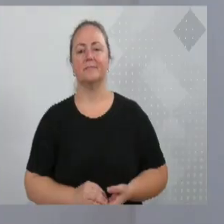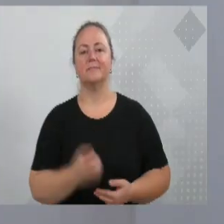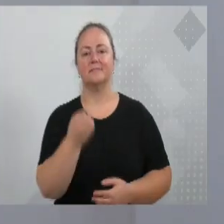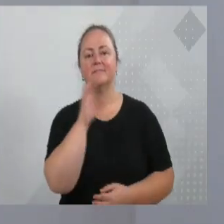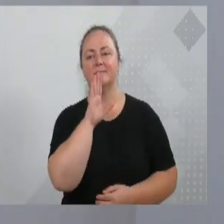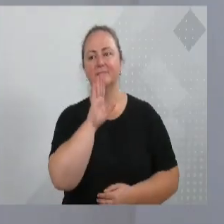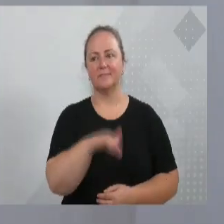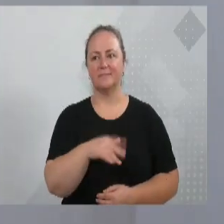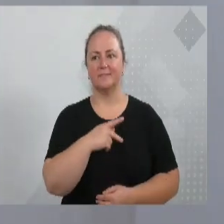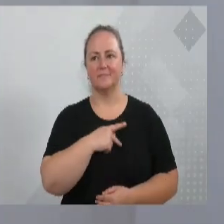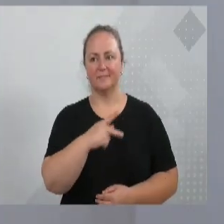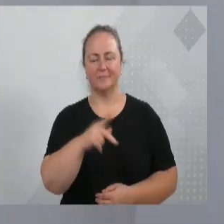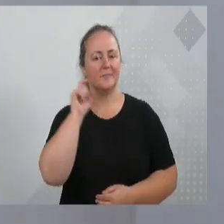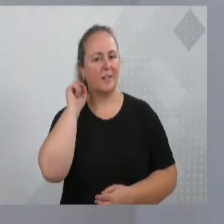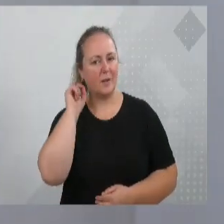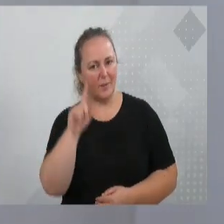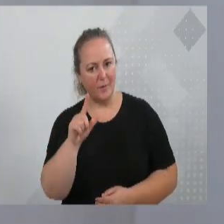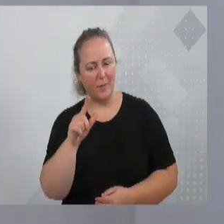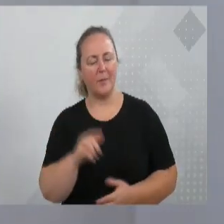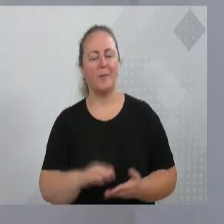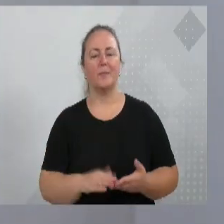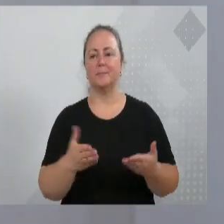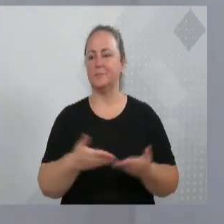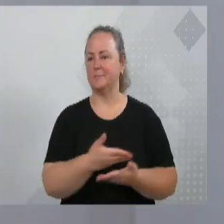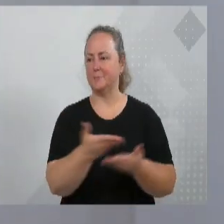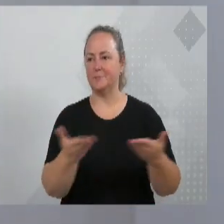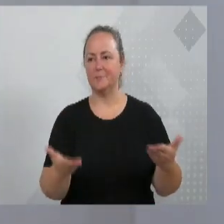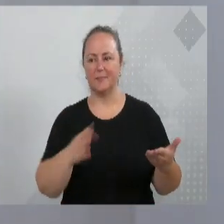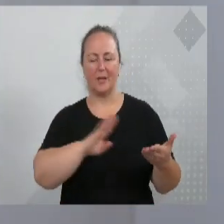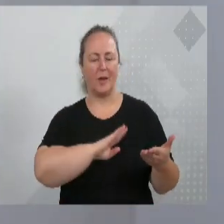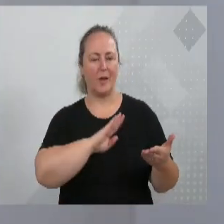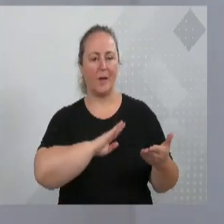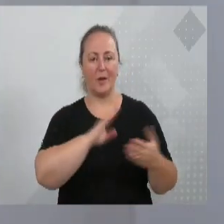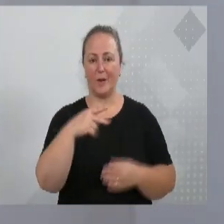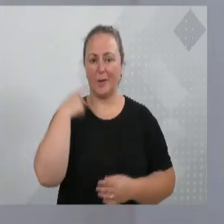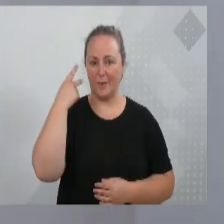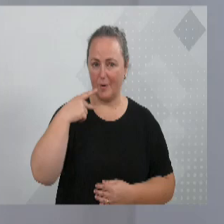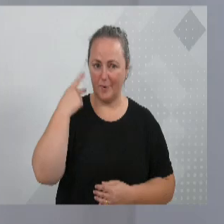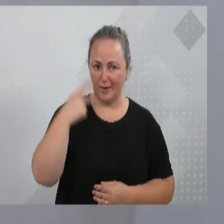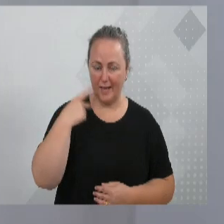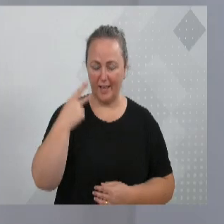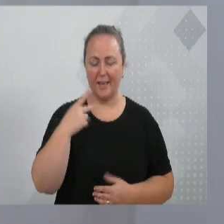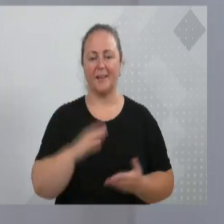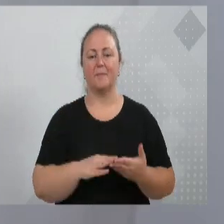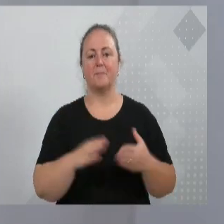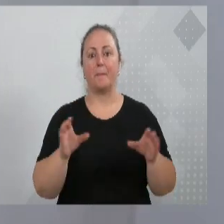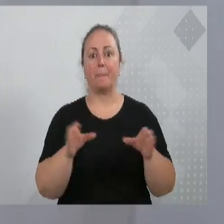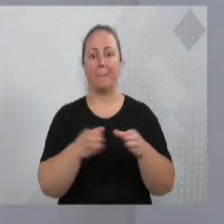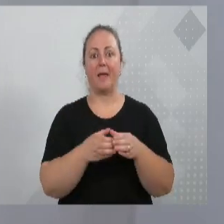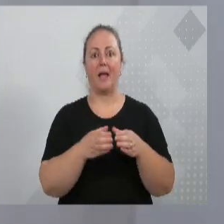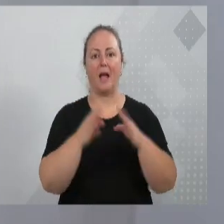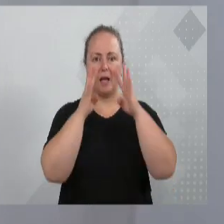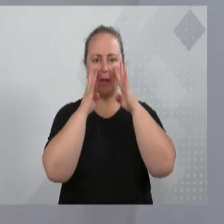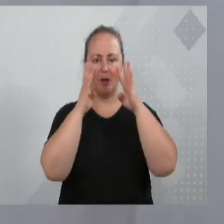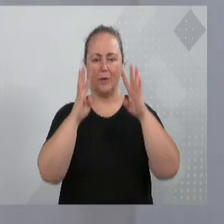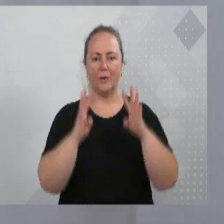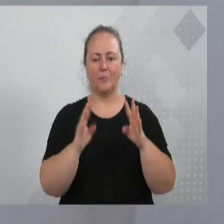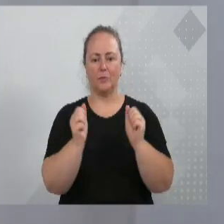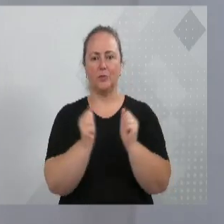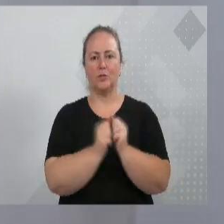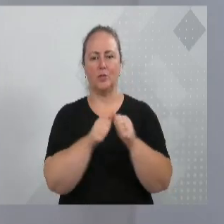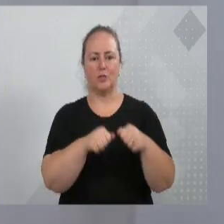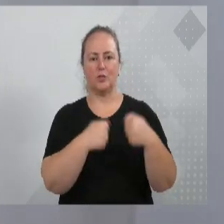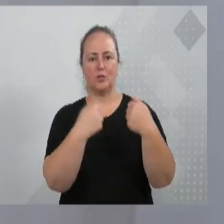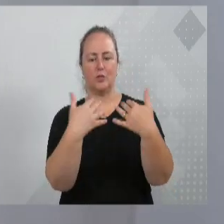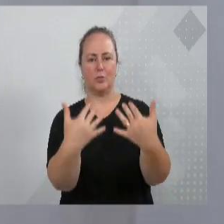Boa tarde Presidente Maurício Gol Boa tarde a todos os colegas vereadores vereadoras ao público que nos acompanha aqui no plenário e também